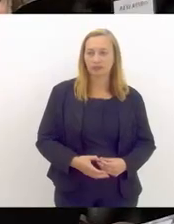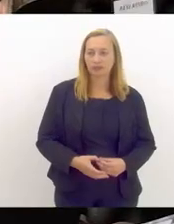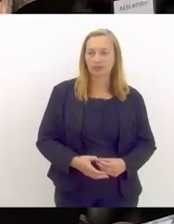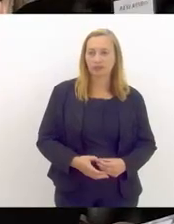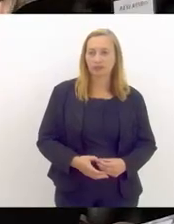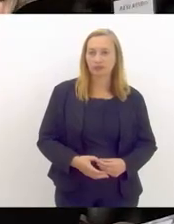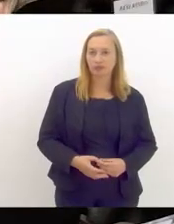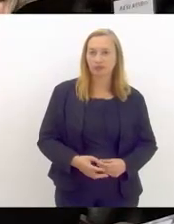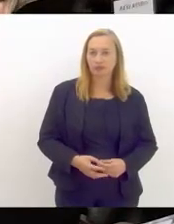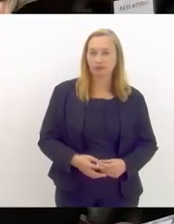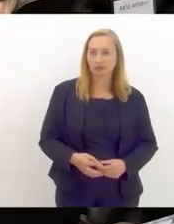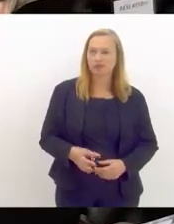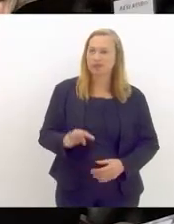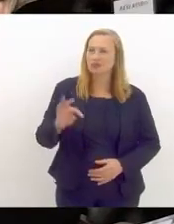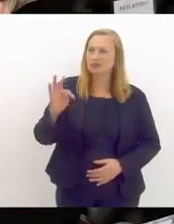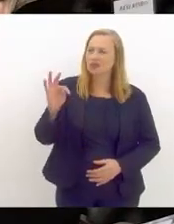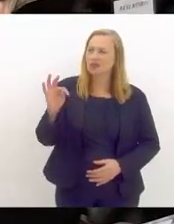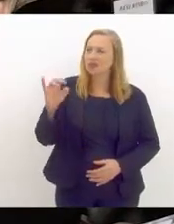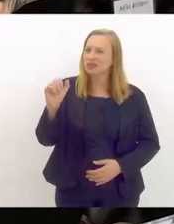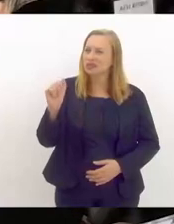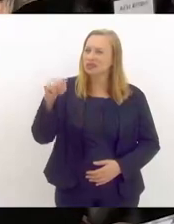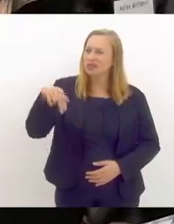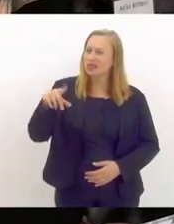Tandy Vieira.